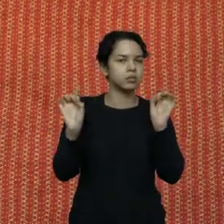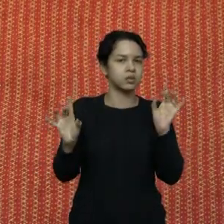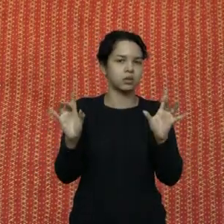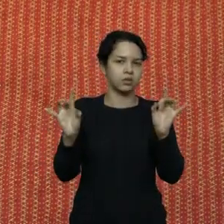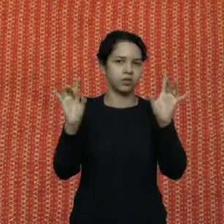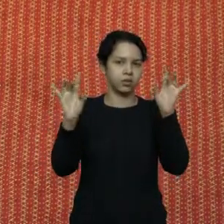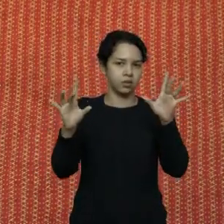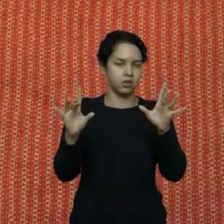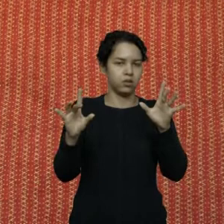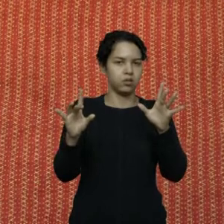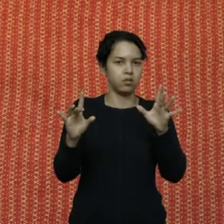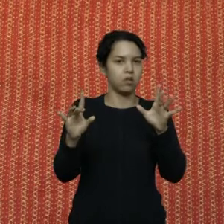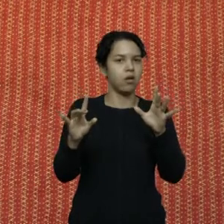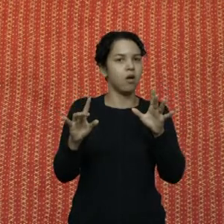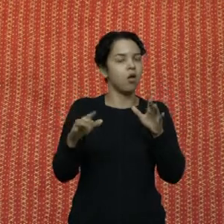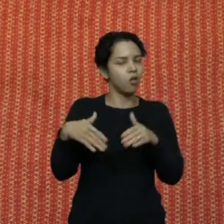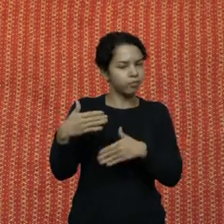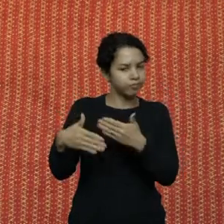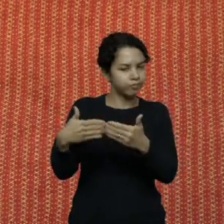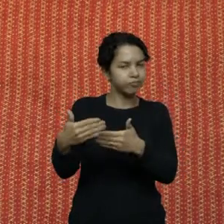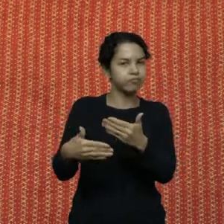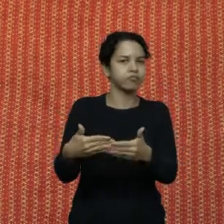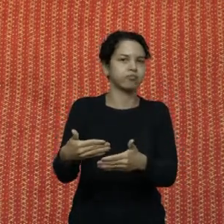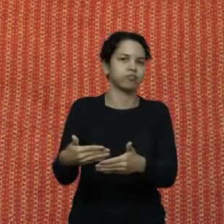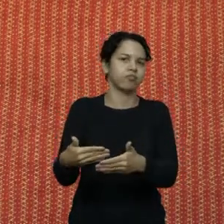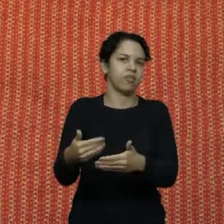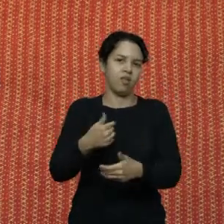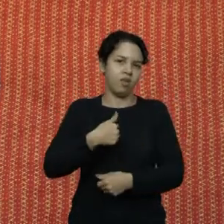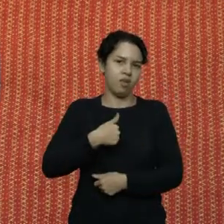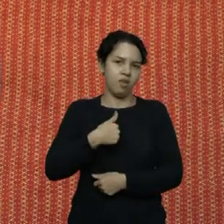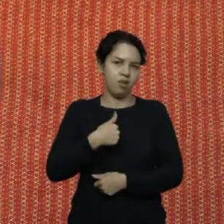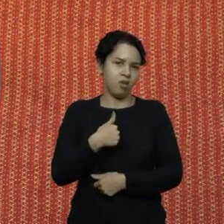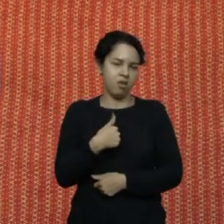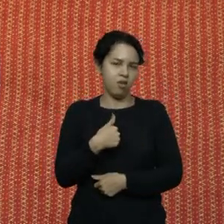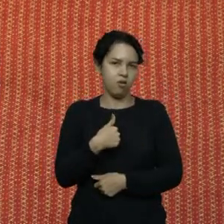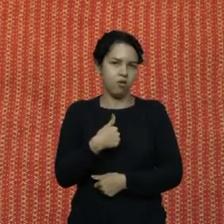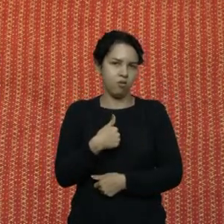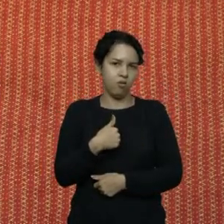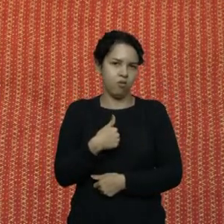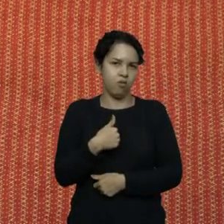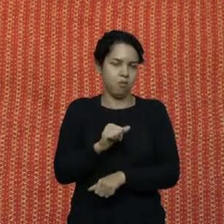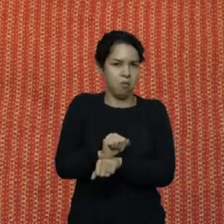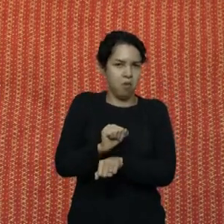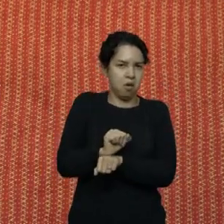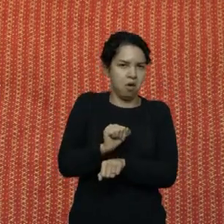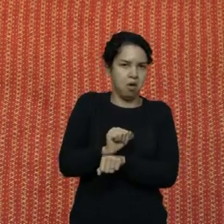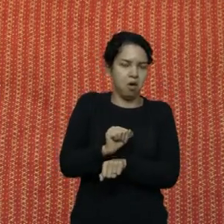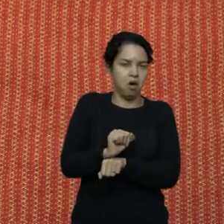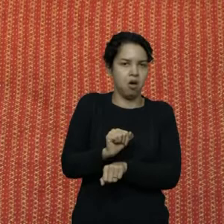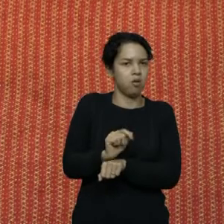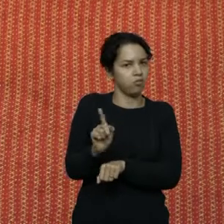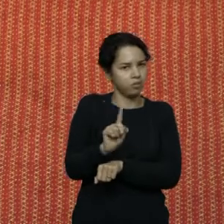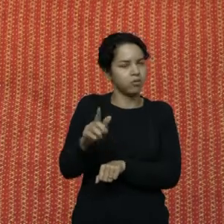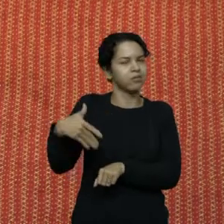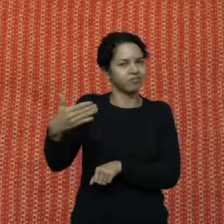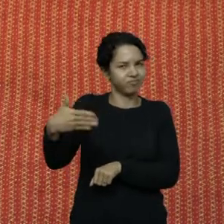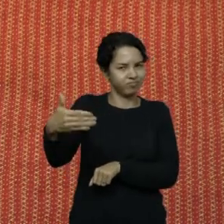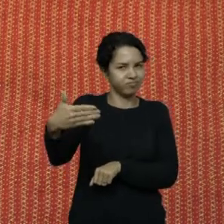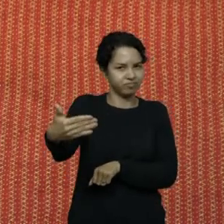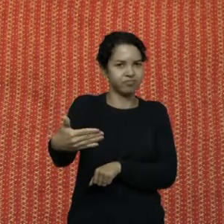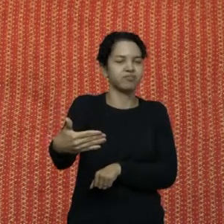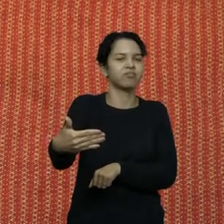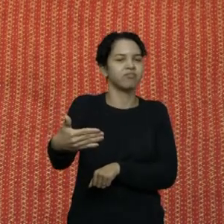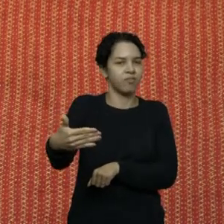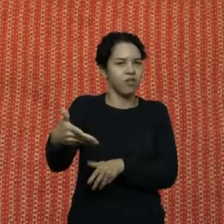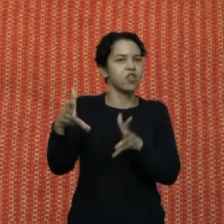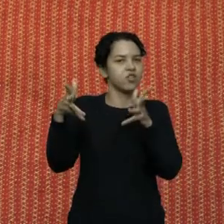esse aí Cedo ou Tarde esse aí eu não vou ficar me resguardando não vai virar conta e eu vou lembrar